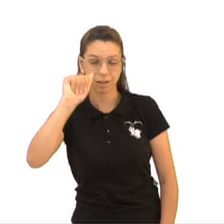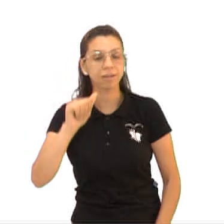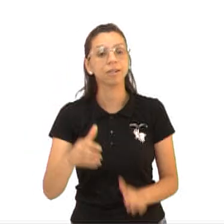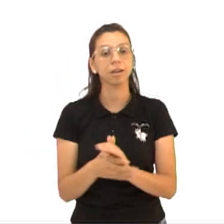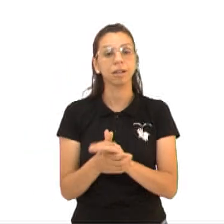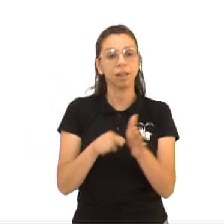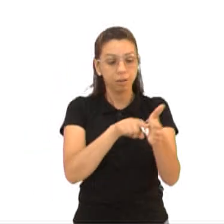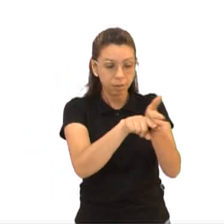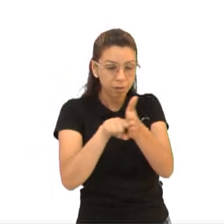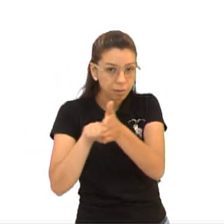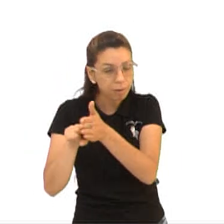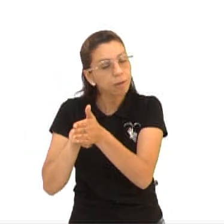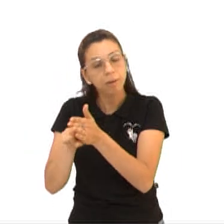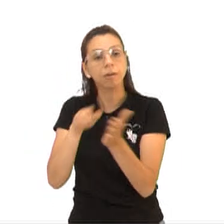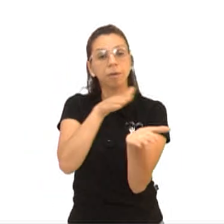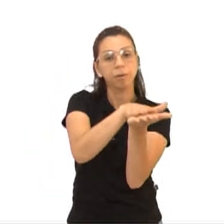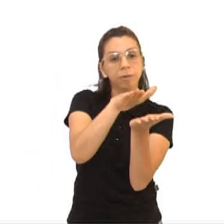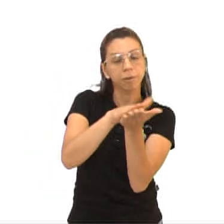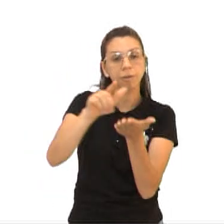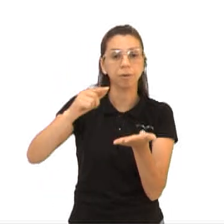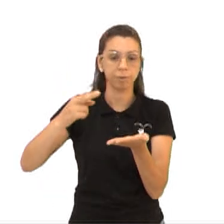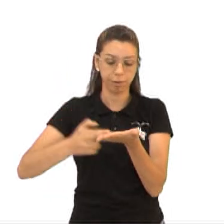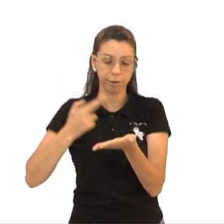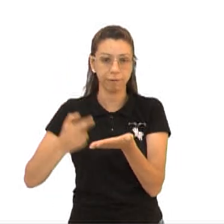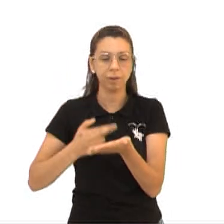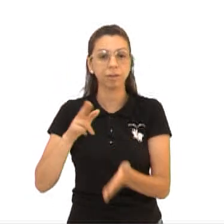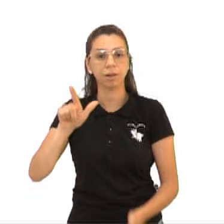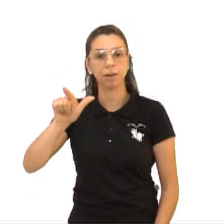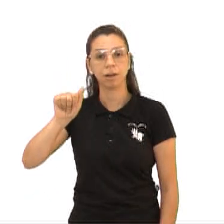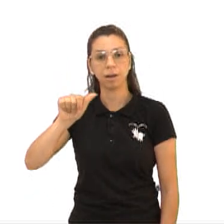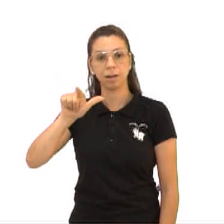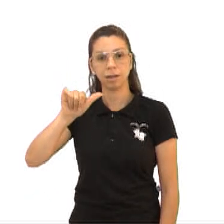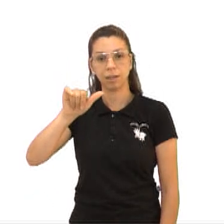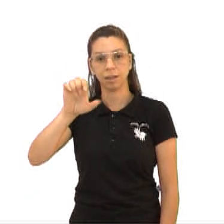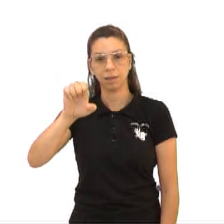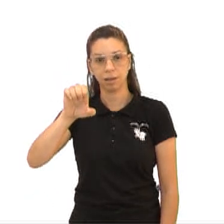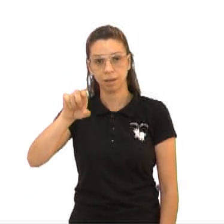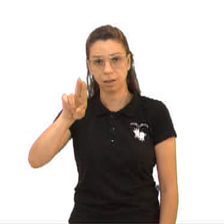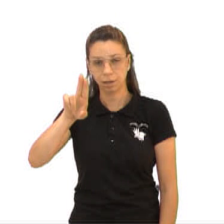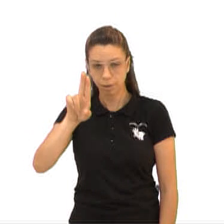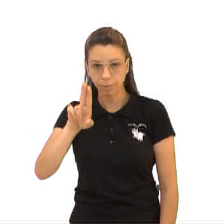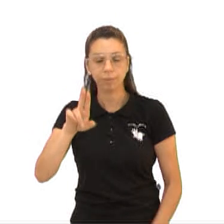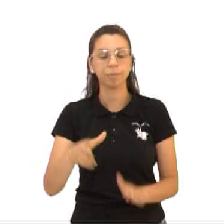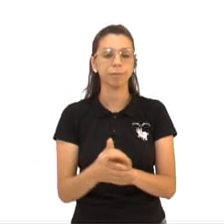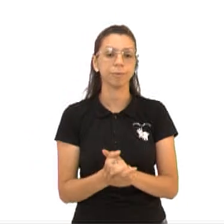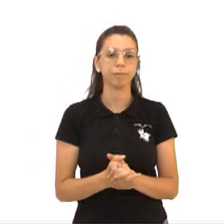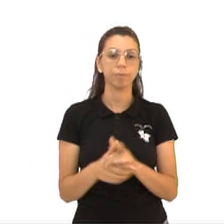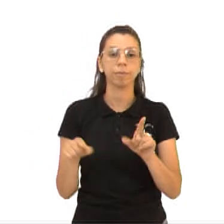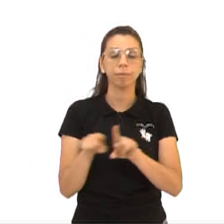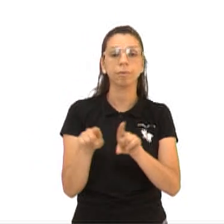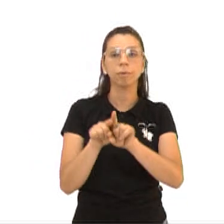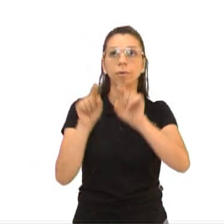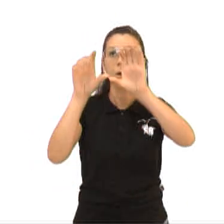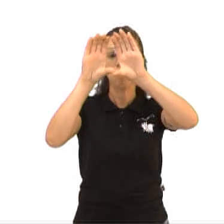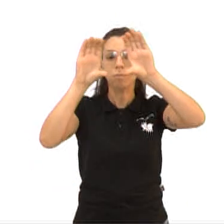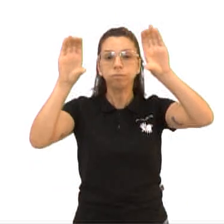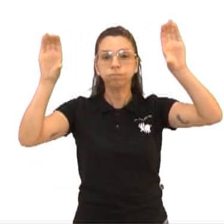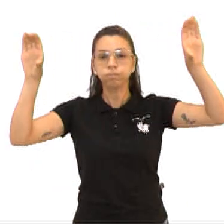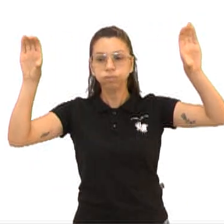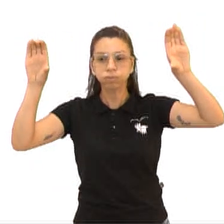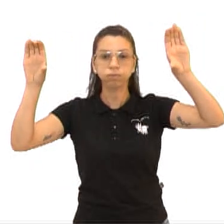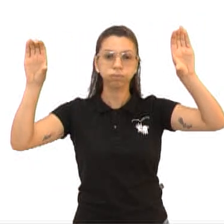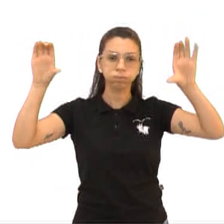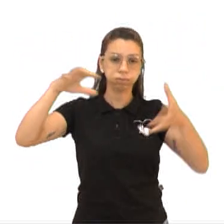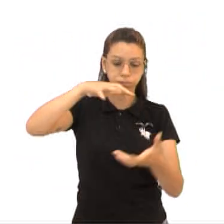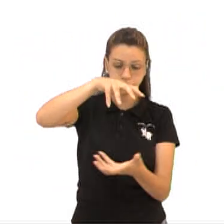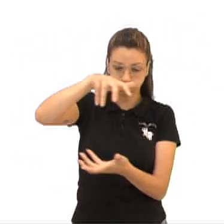Chile, publicado na revista Galileu. Efeito estufa. A ação humana emite mais metano do que o